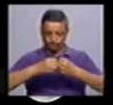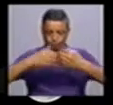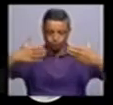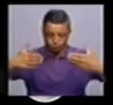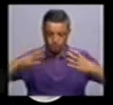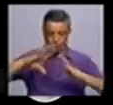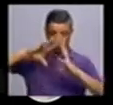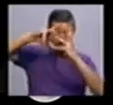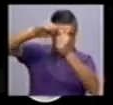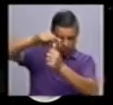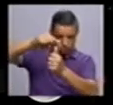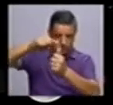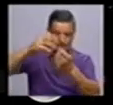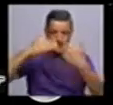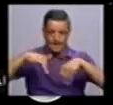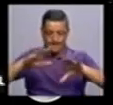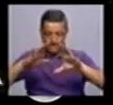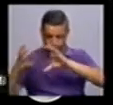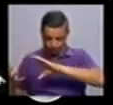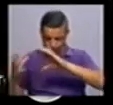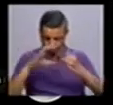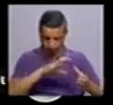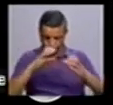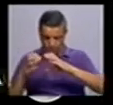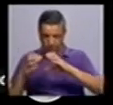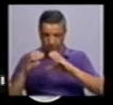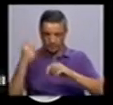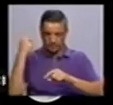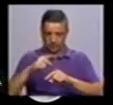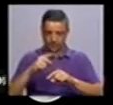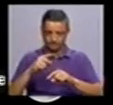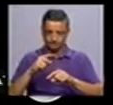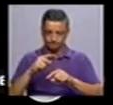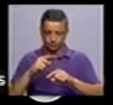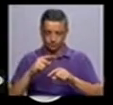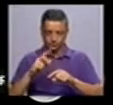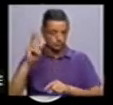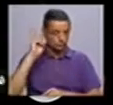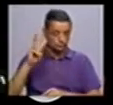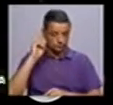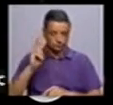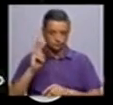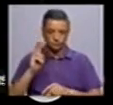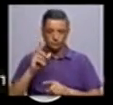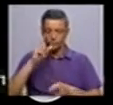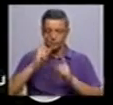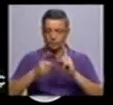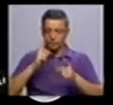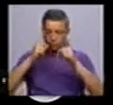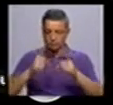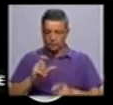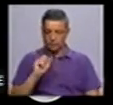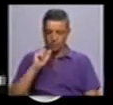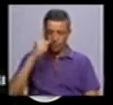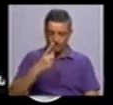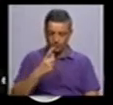Hubble, criando aqui uma certa tensão, autenticamente, entre estes valores encontrados. E então, vamos começar rapidamente por